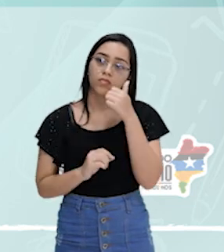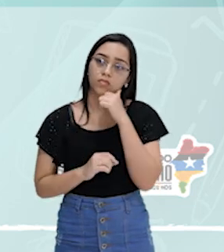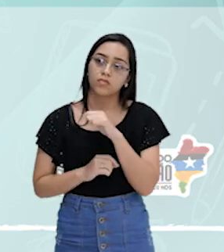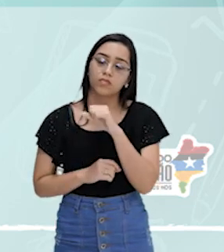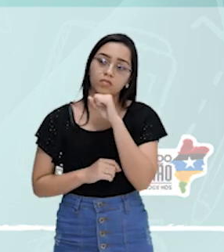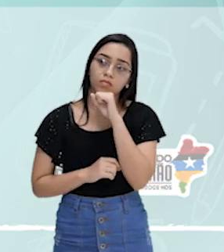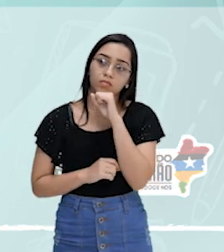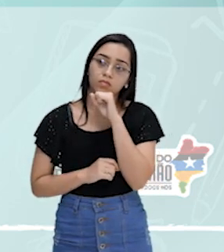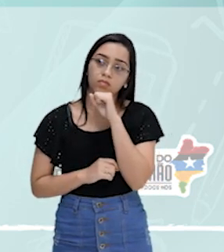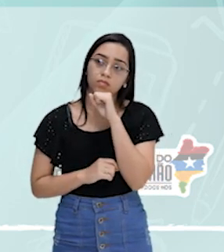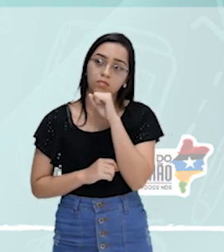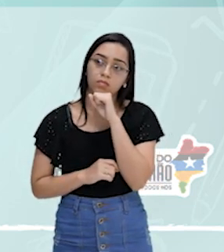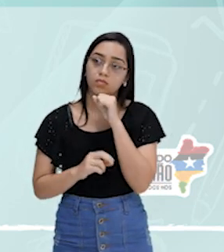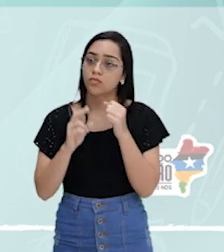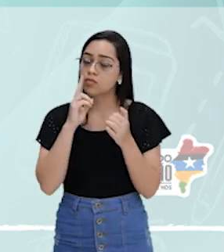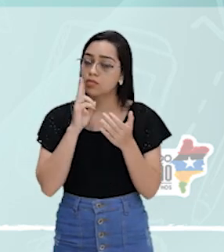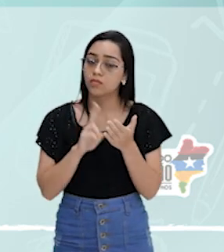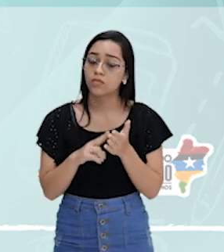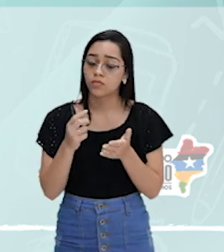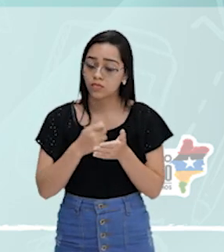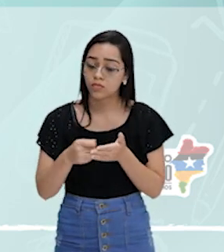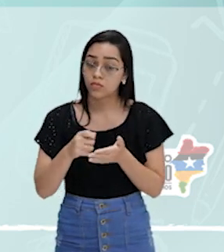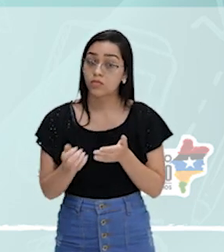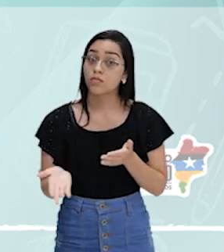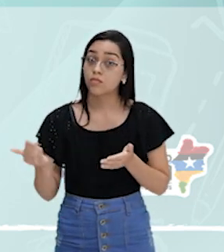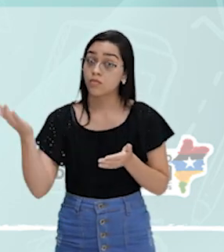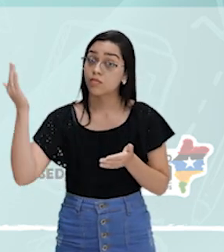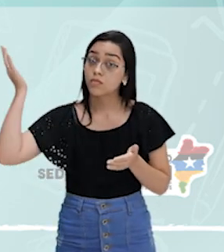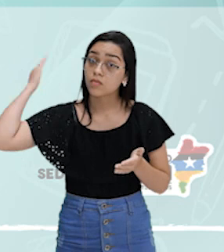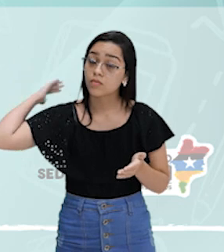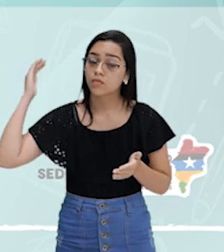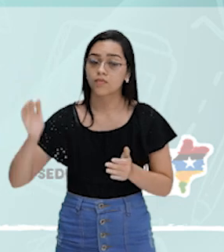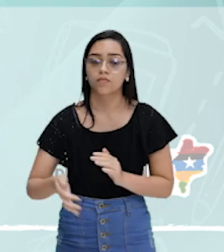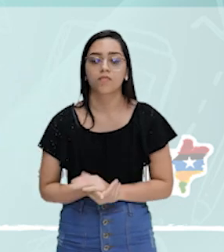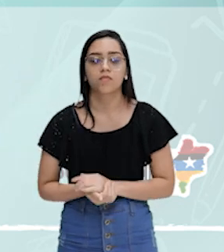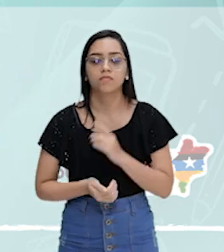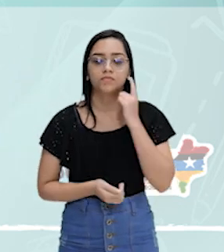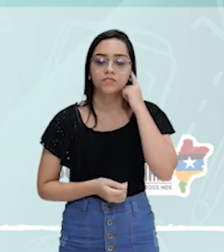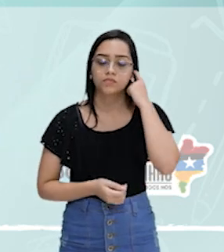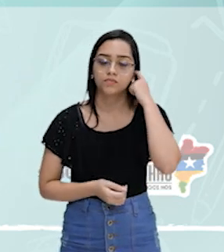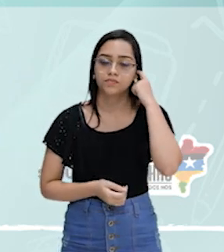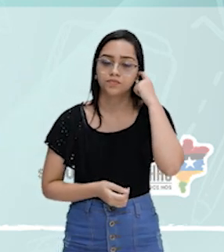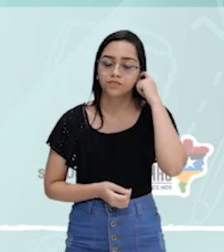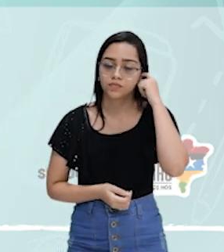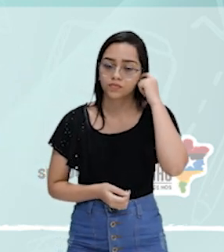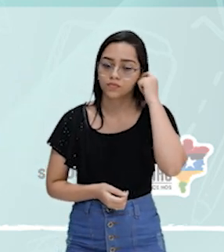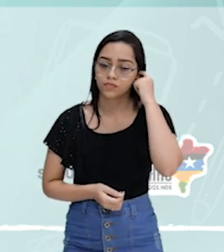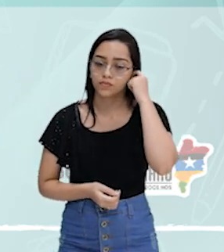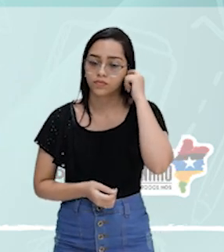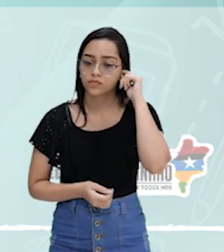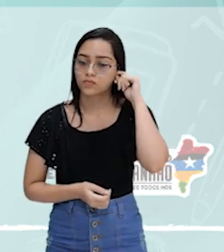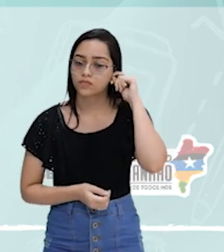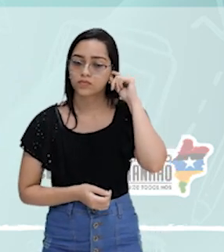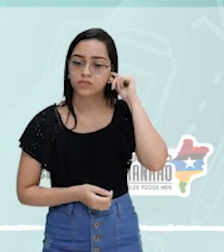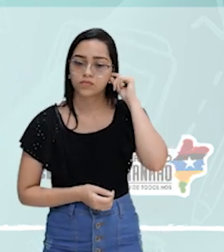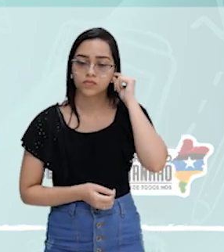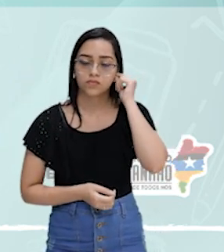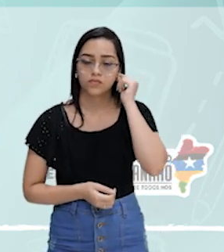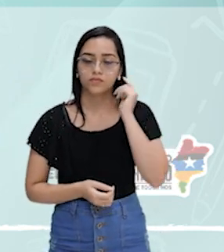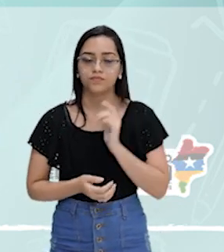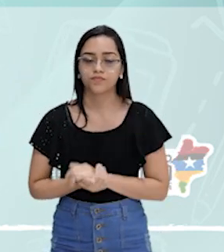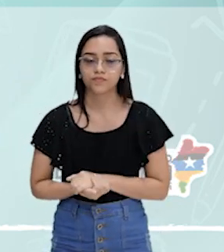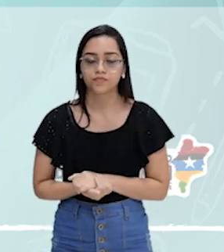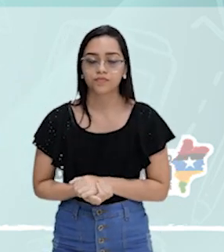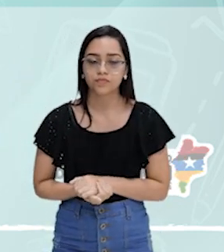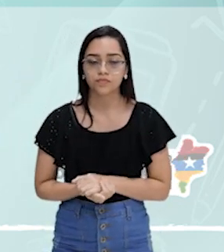Olha só, essa carta foi escrita há um bom tempo. Mais ainda, ao que dizem os jornais no Rio de Janeiro, já estão sendo